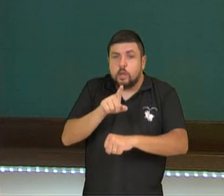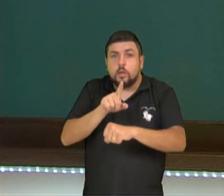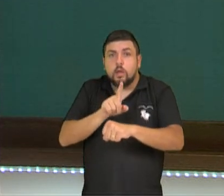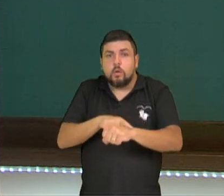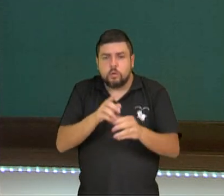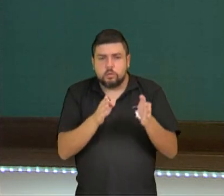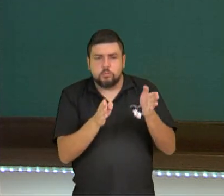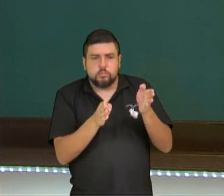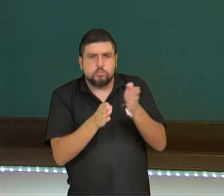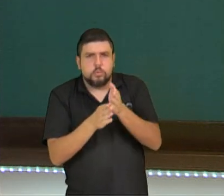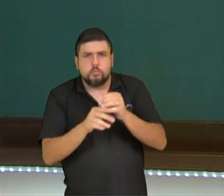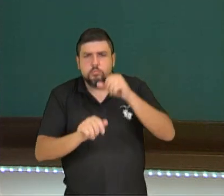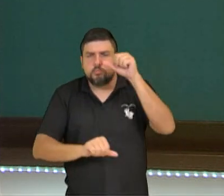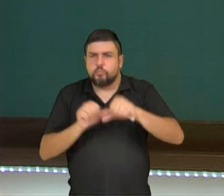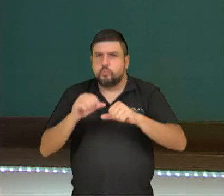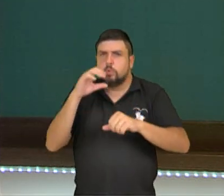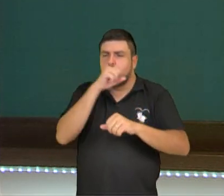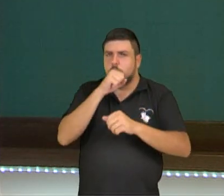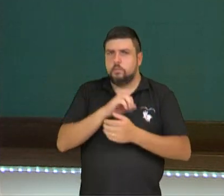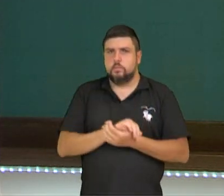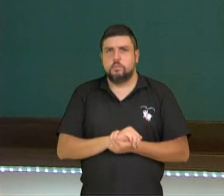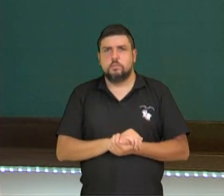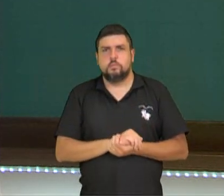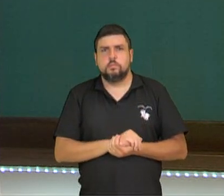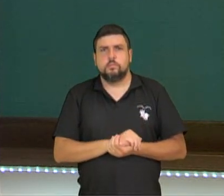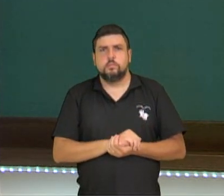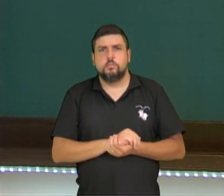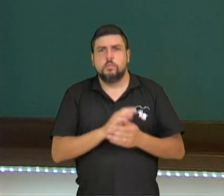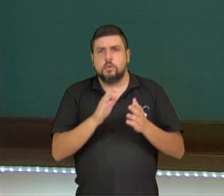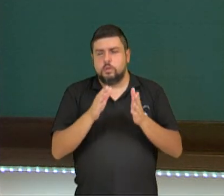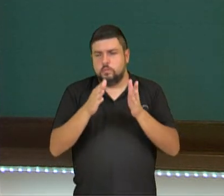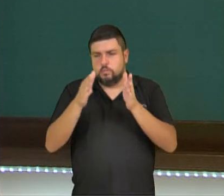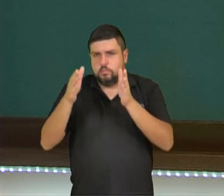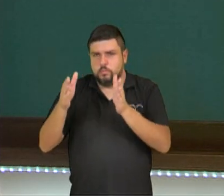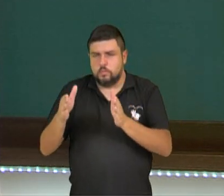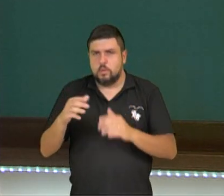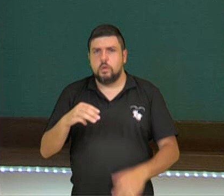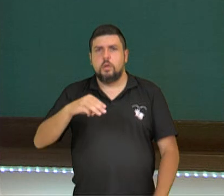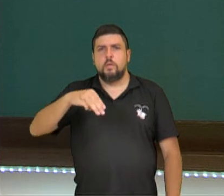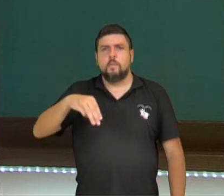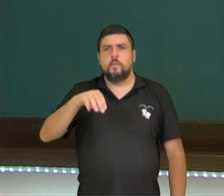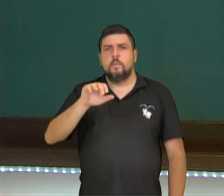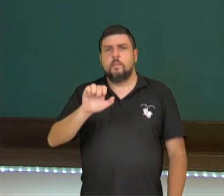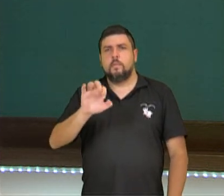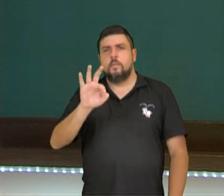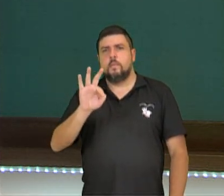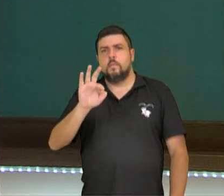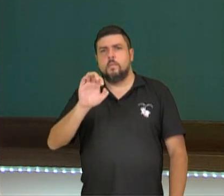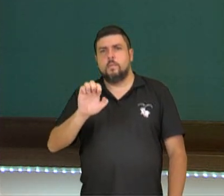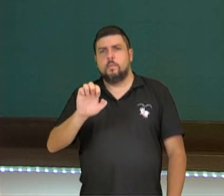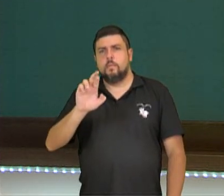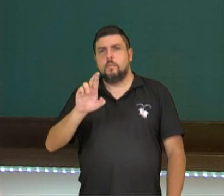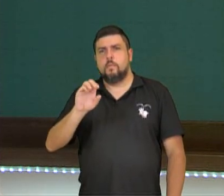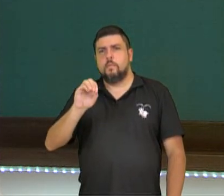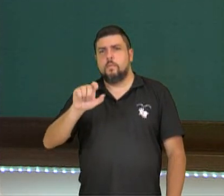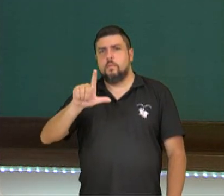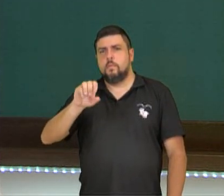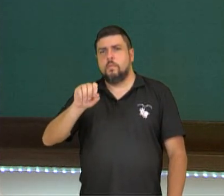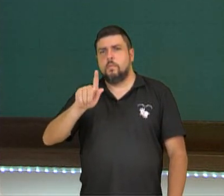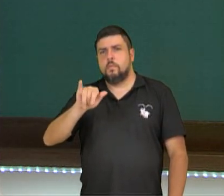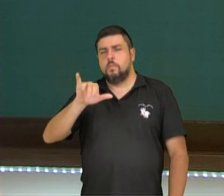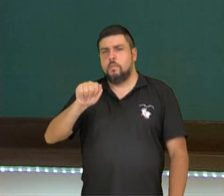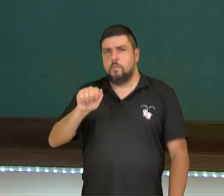altera rapidamente. E aí nós temos a meteorologia, que é a ciência que estuda as condições